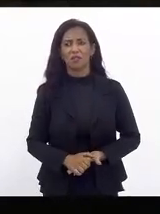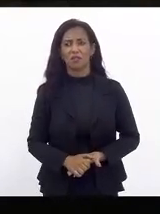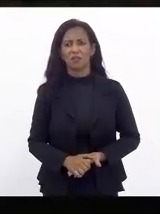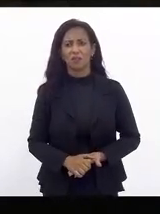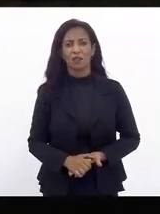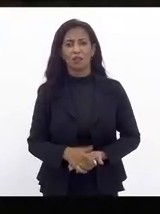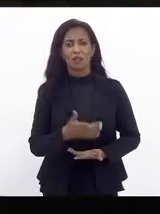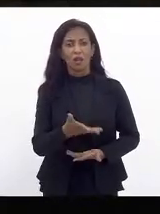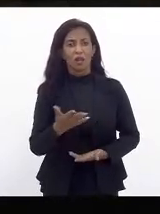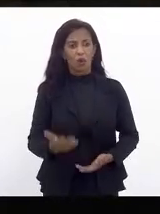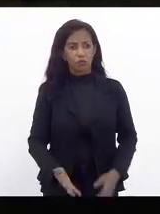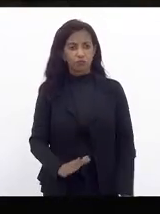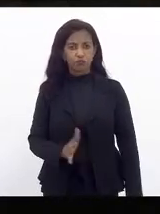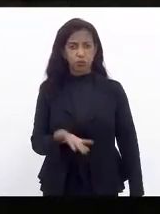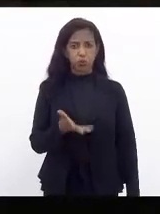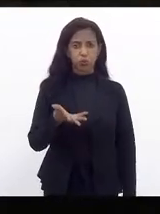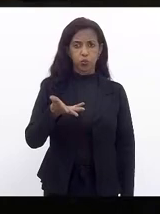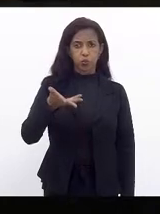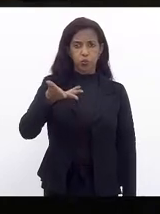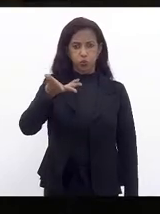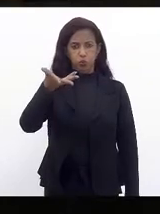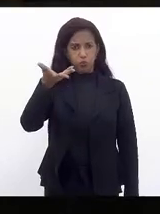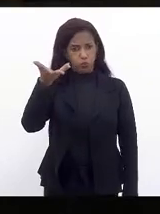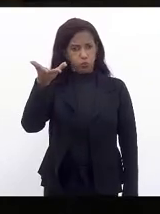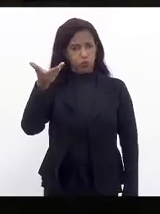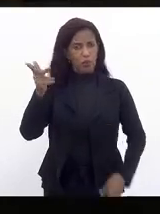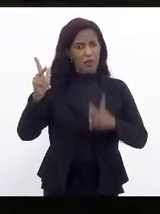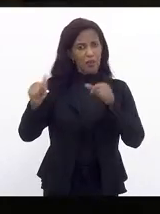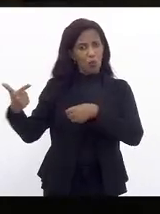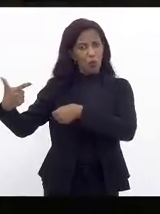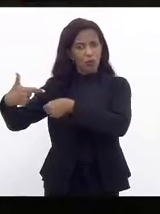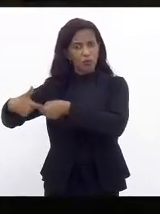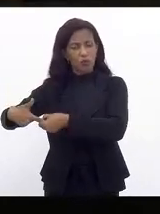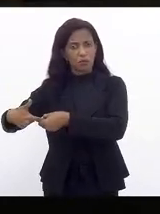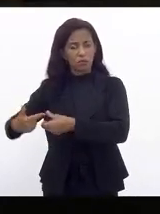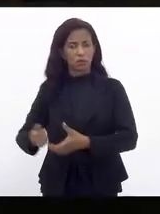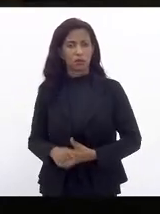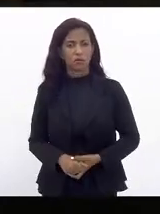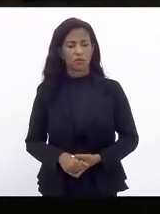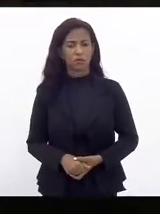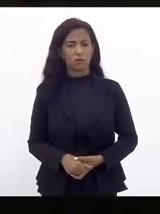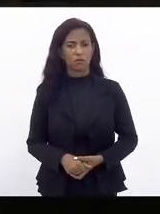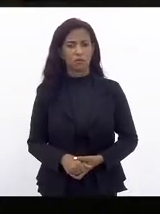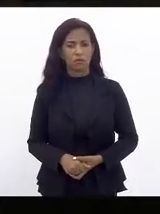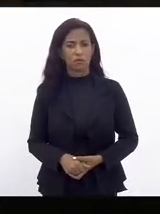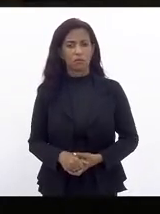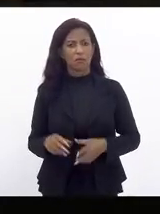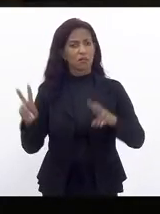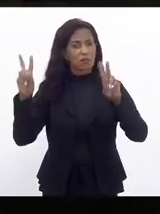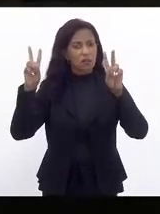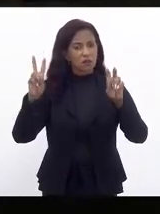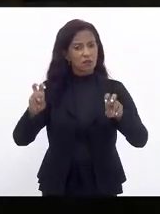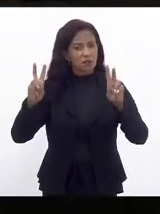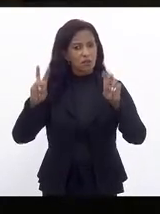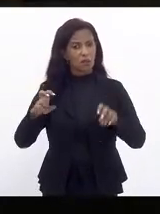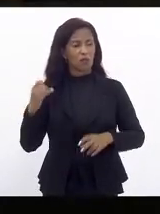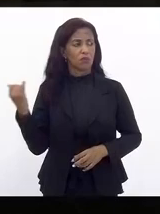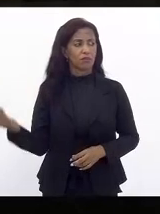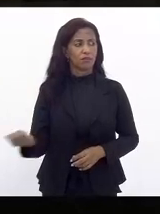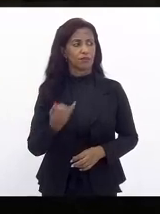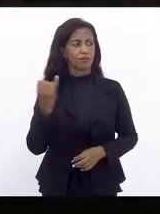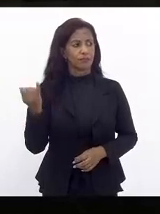ele é elevado, assim como o preço da gasolina? Esses são temas centrais, isso